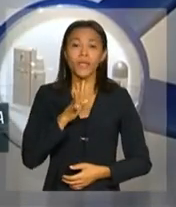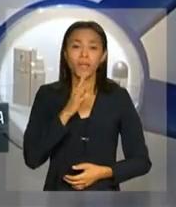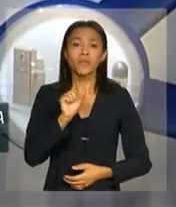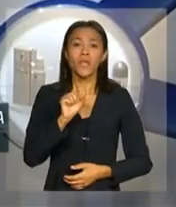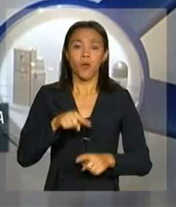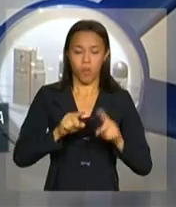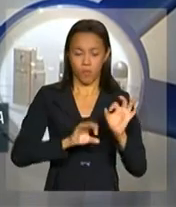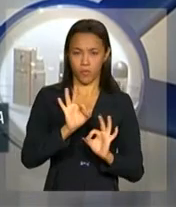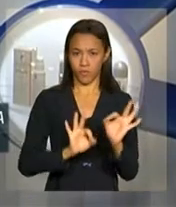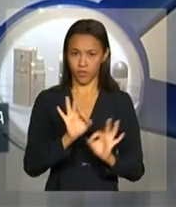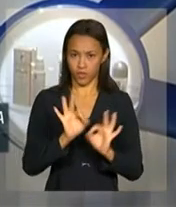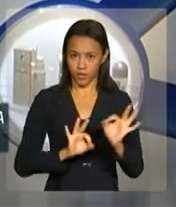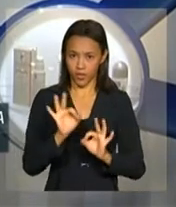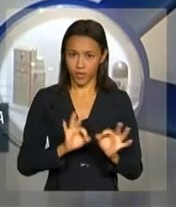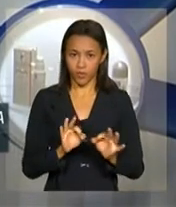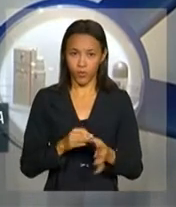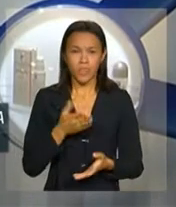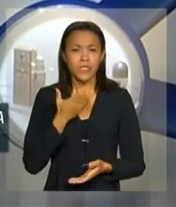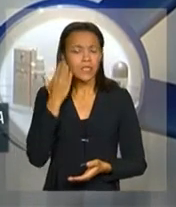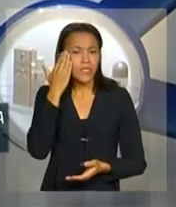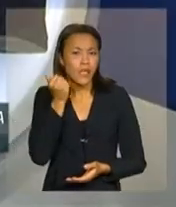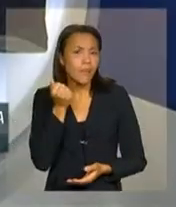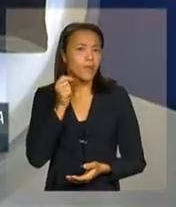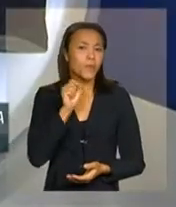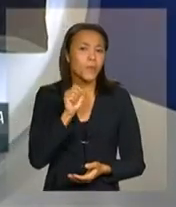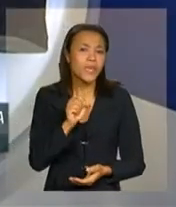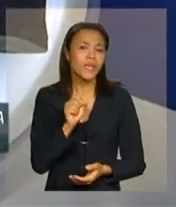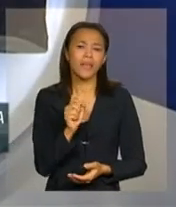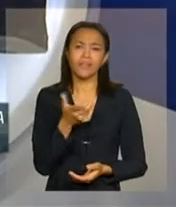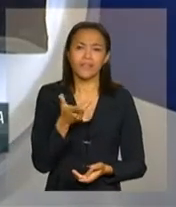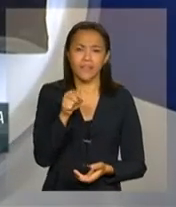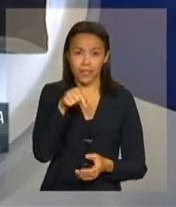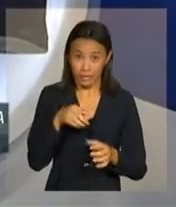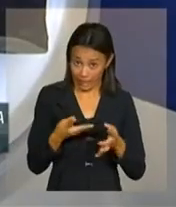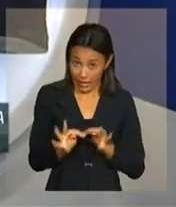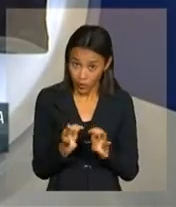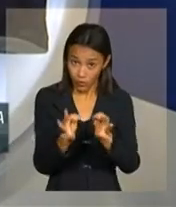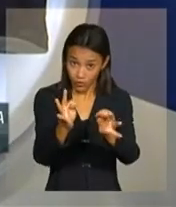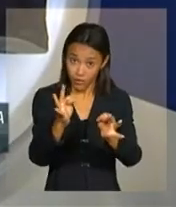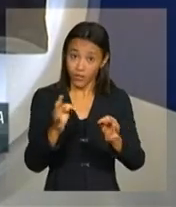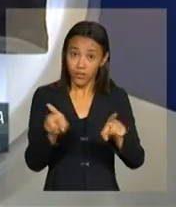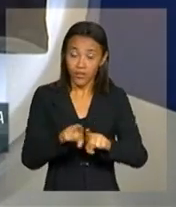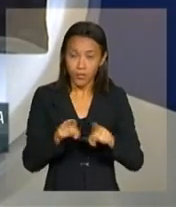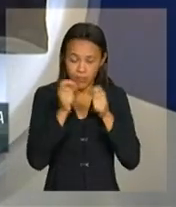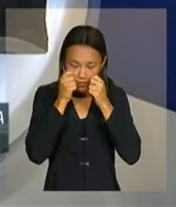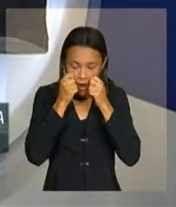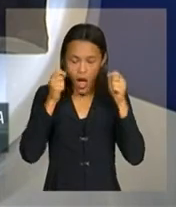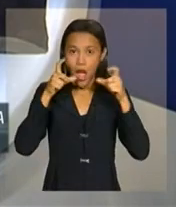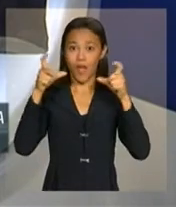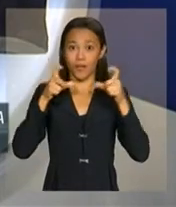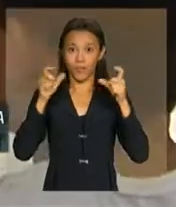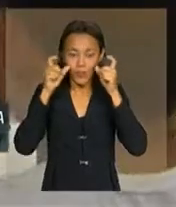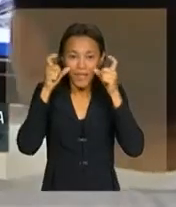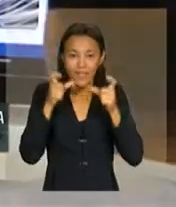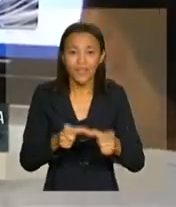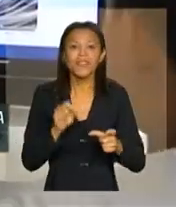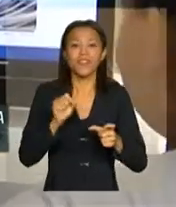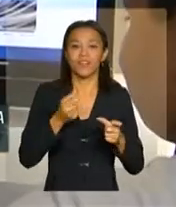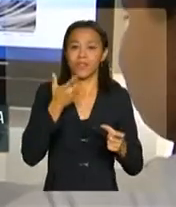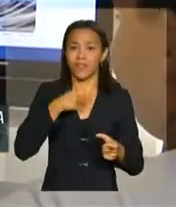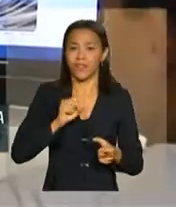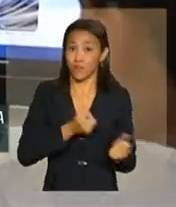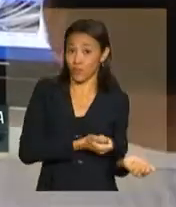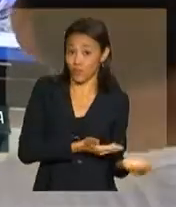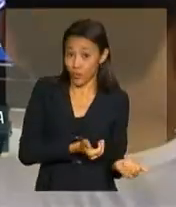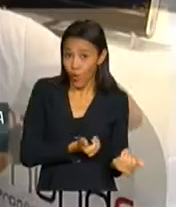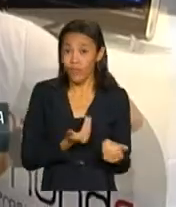o projeto, se intere um pouco mais do que é a nanociência e nanotecnologia e despertar, na verdade, o interesse dos jovens